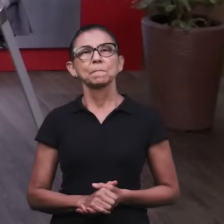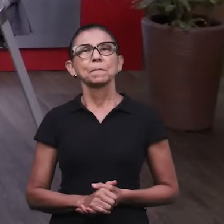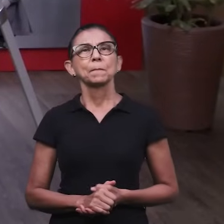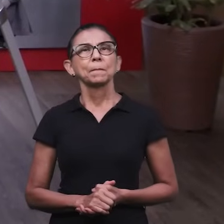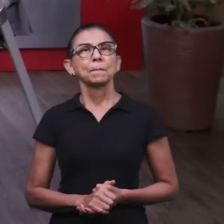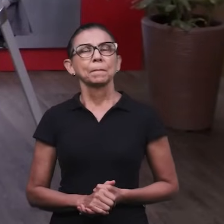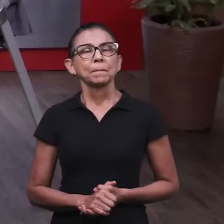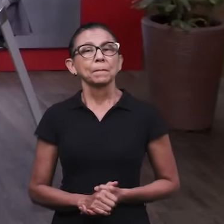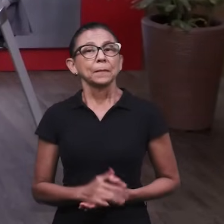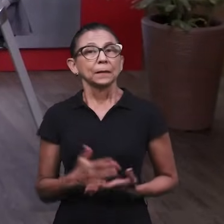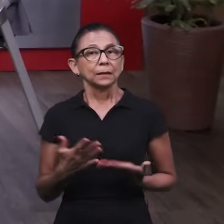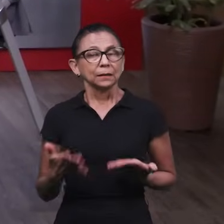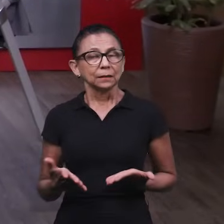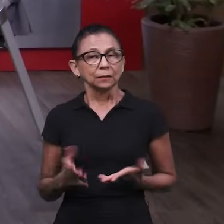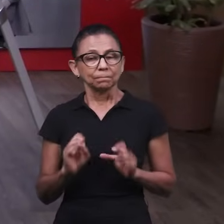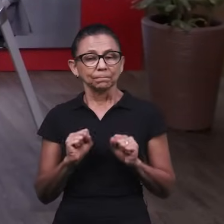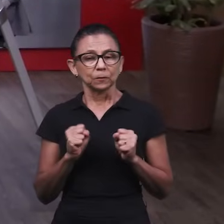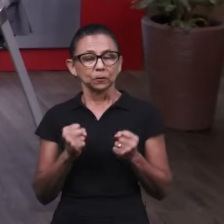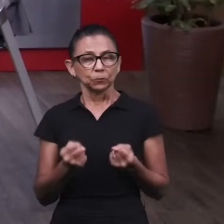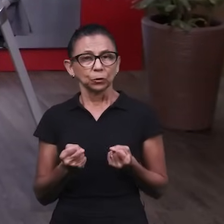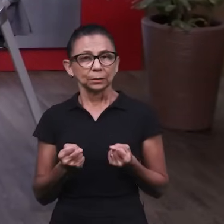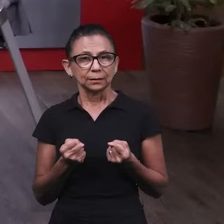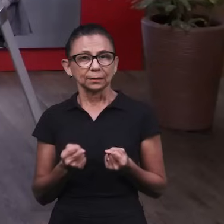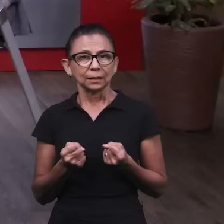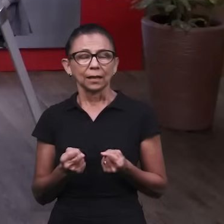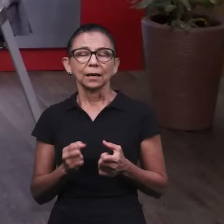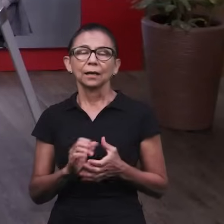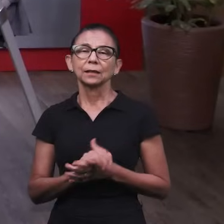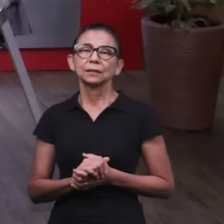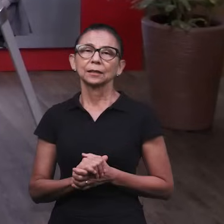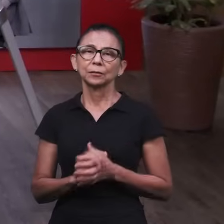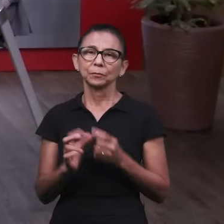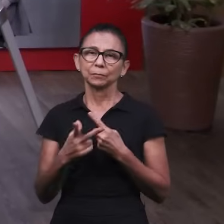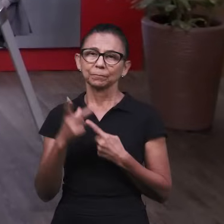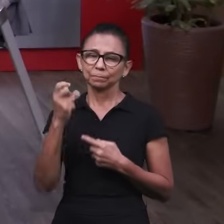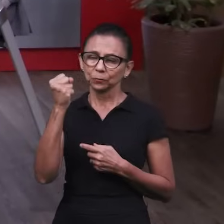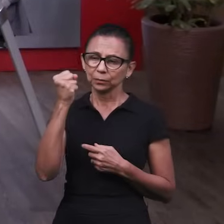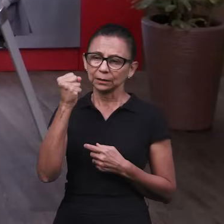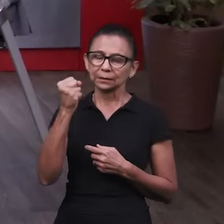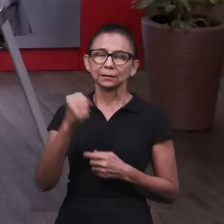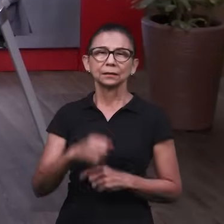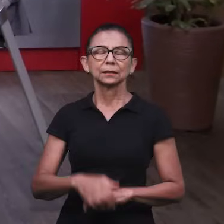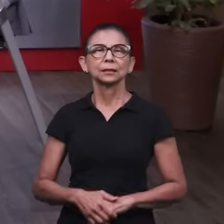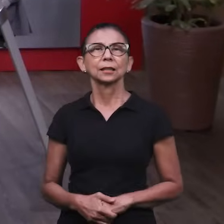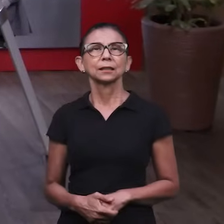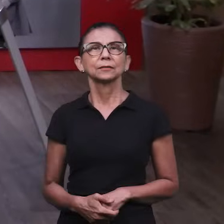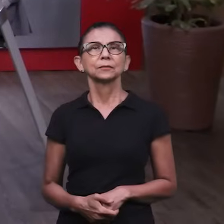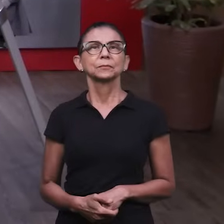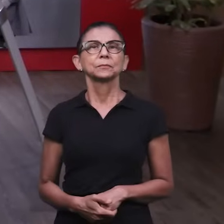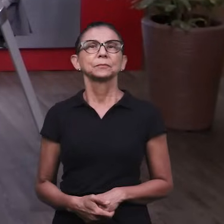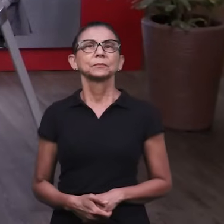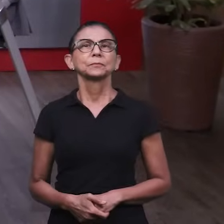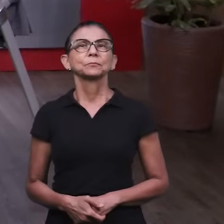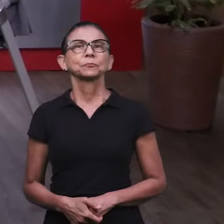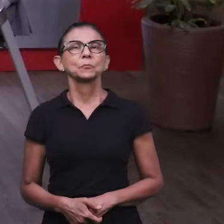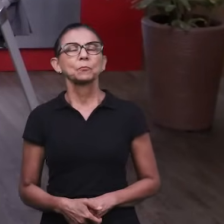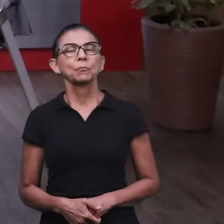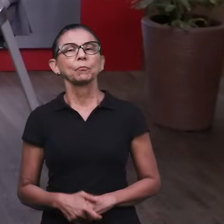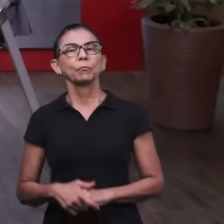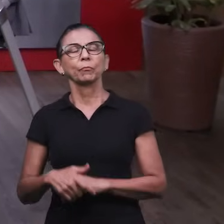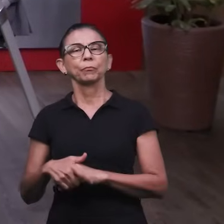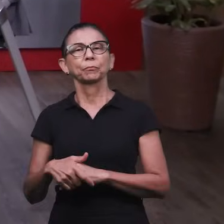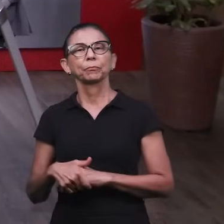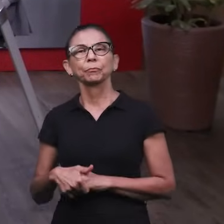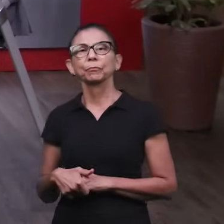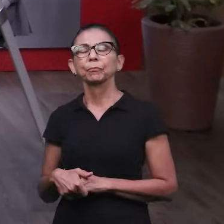mais possibilidades de conquistas, de ser quem você é. O processo adaptativo fica melhor, né, doutora? Quanto antes.